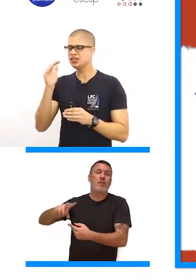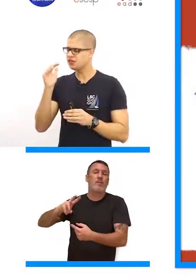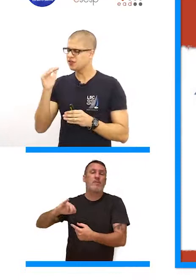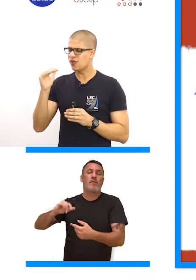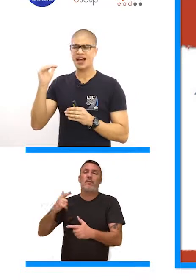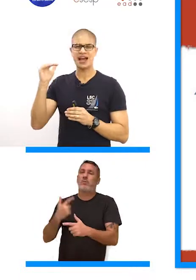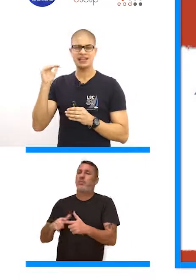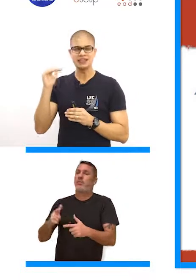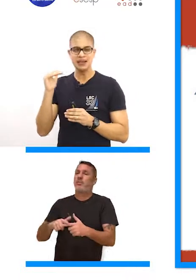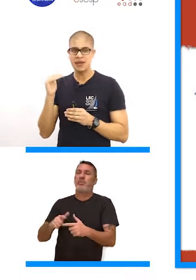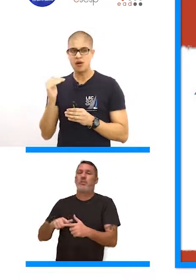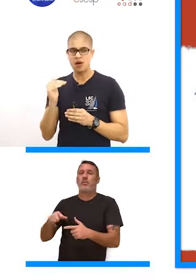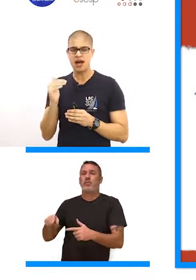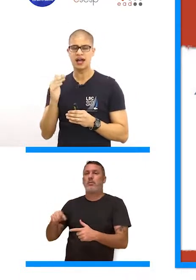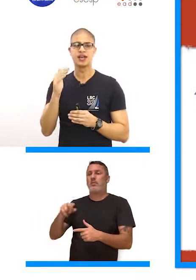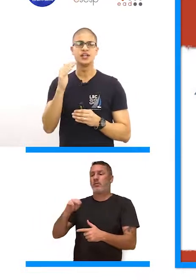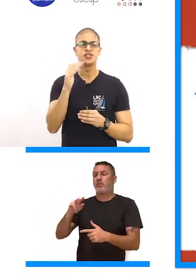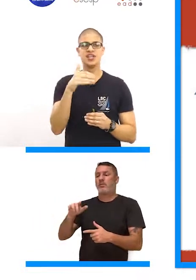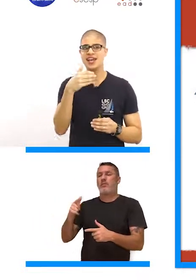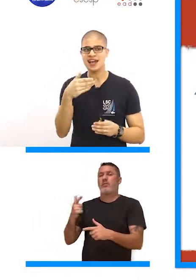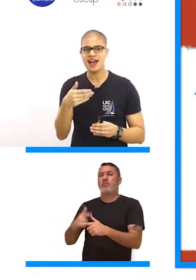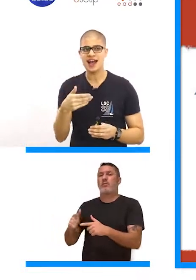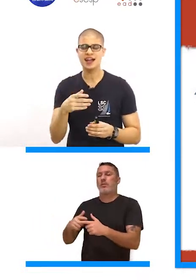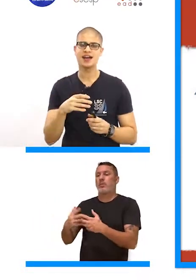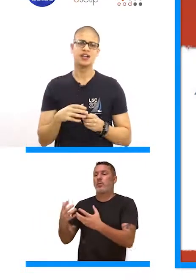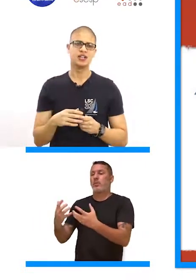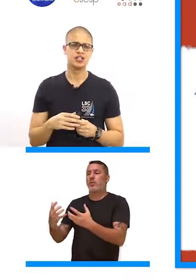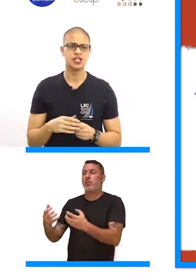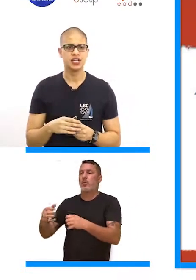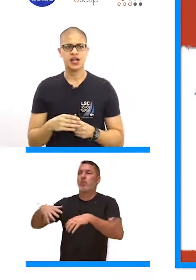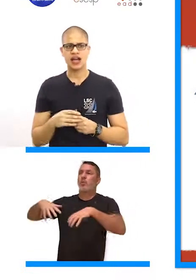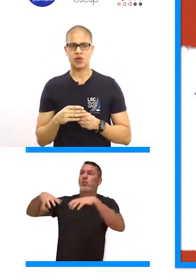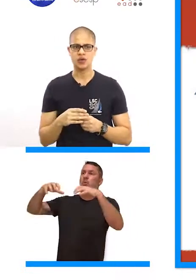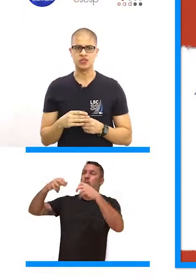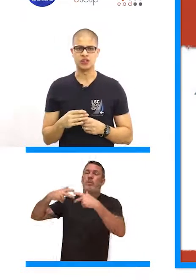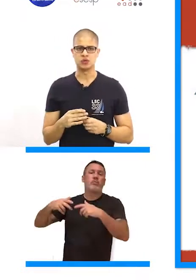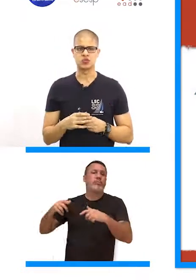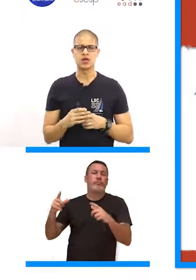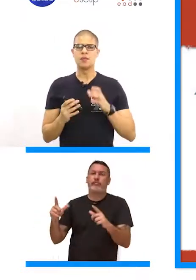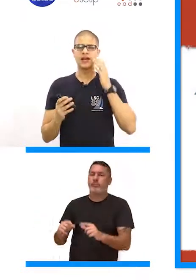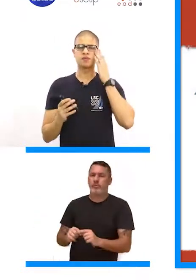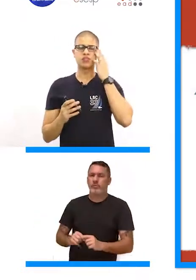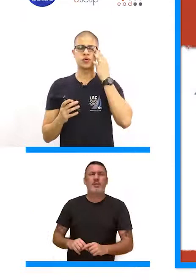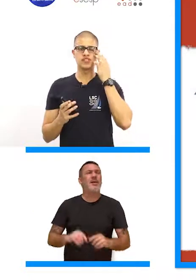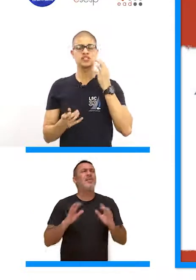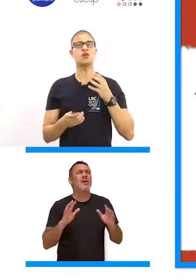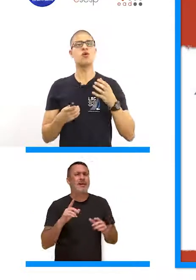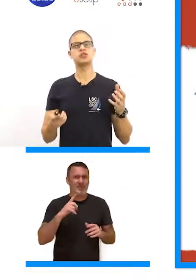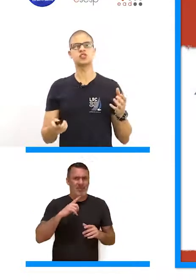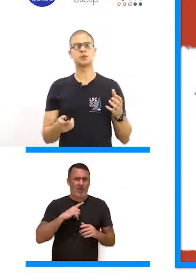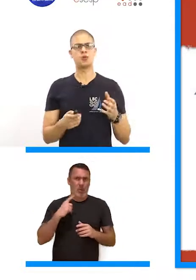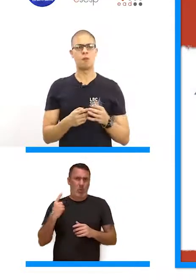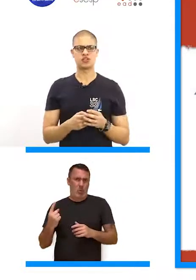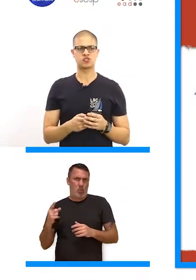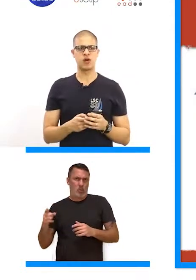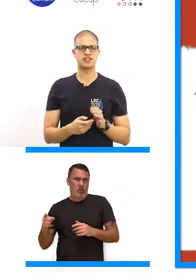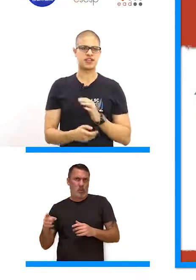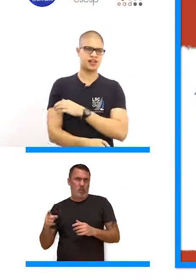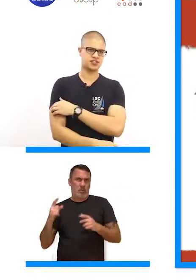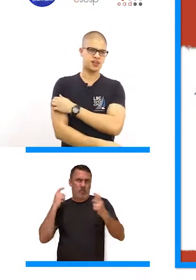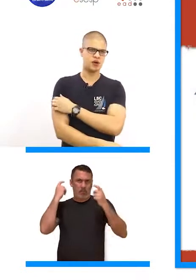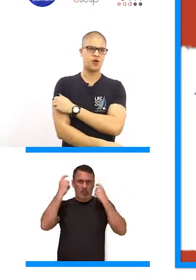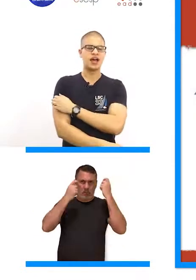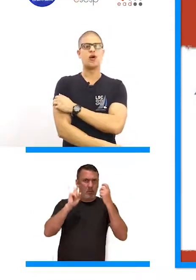terá um nível ainda menor de recarga de aquíferos. Mas, professor, existem outras